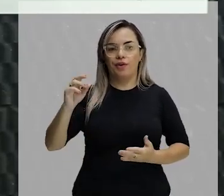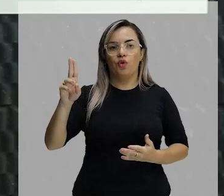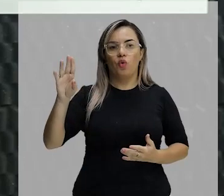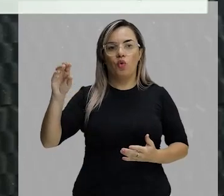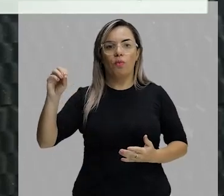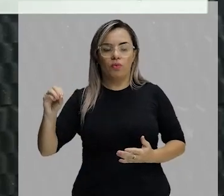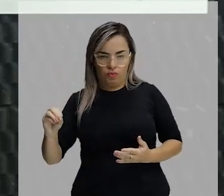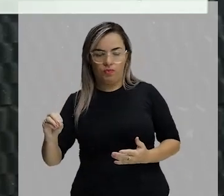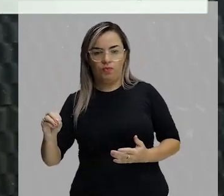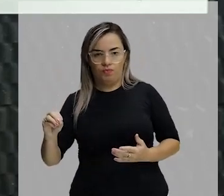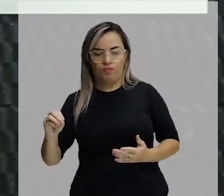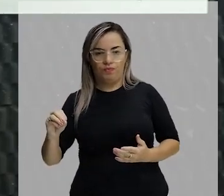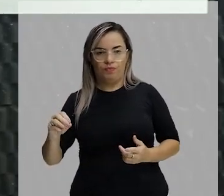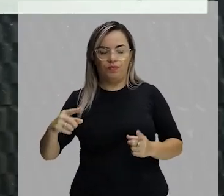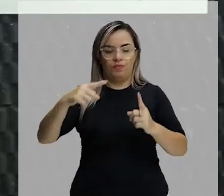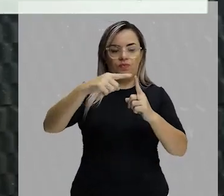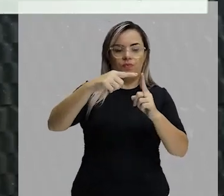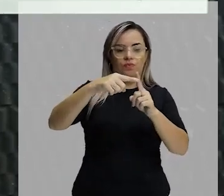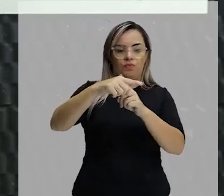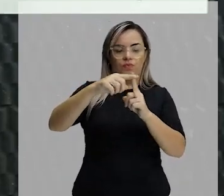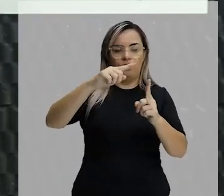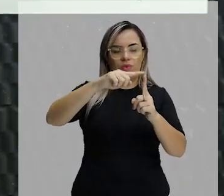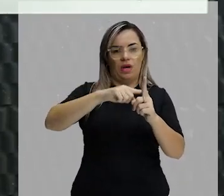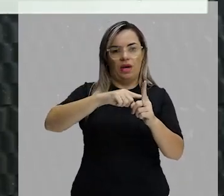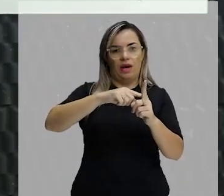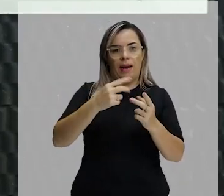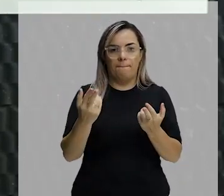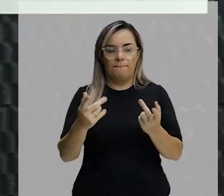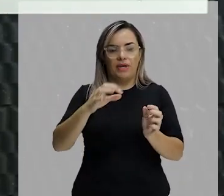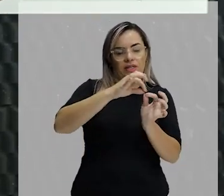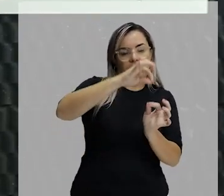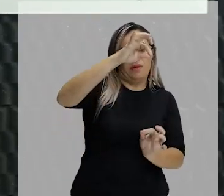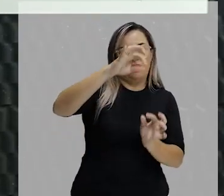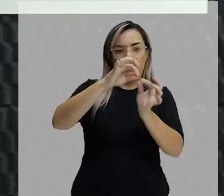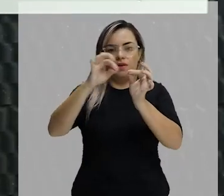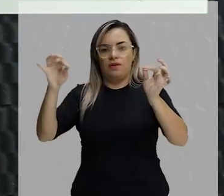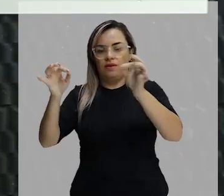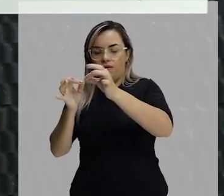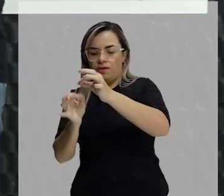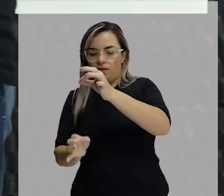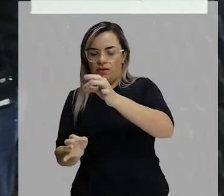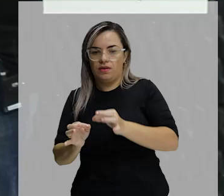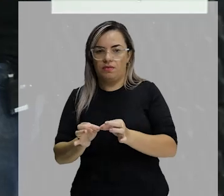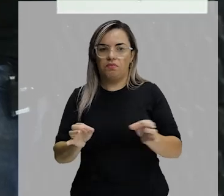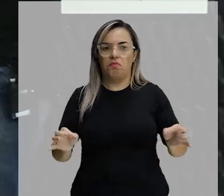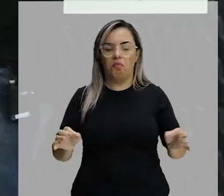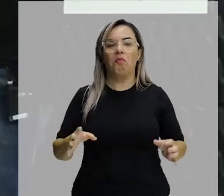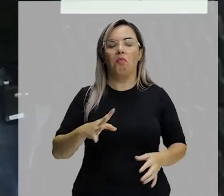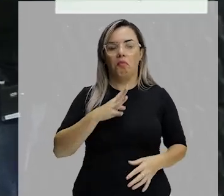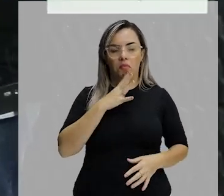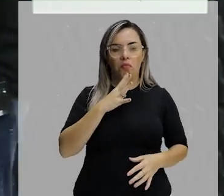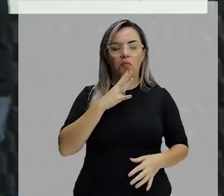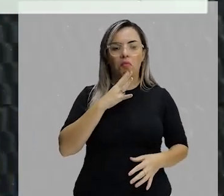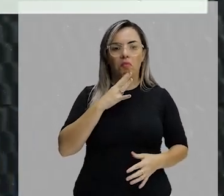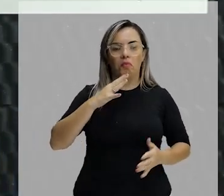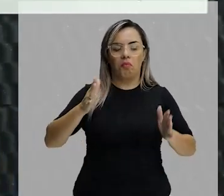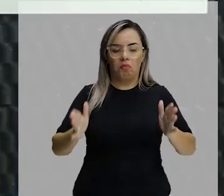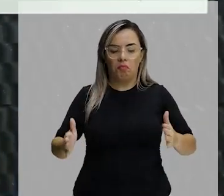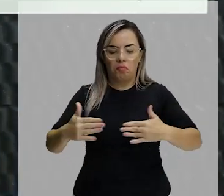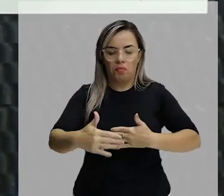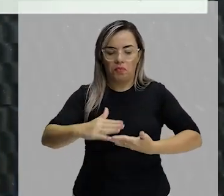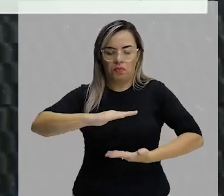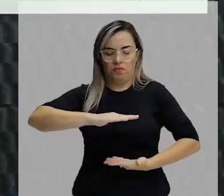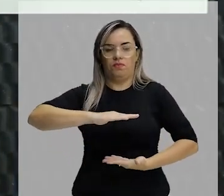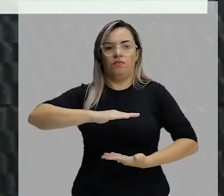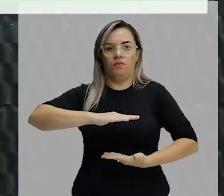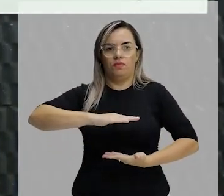arestas todas têm a mesma medida, são faces quadrangulares. Beleza? Então, já dá para reconhecer aí o cubo. A gente vai agora